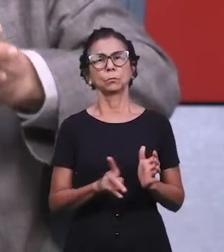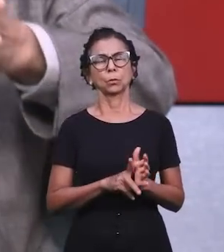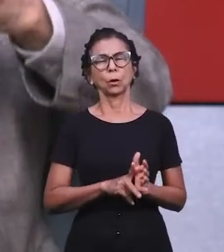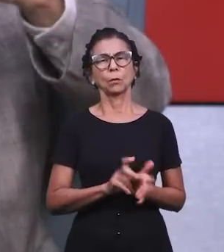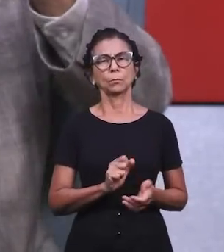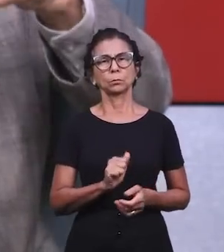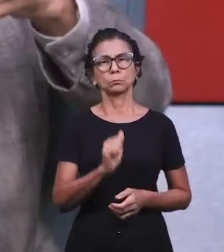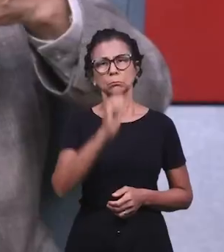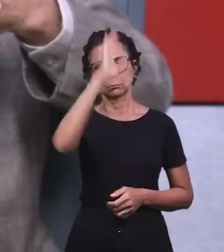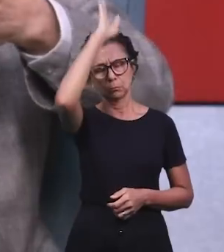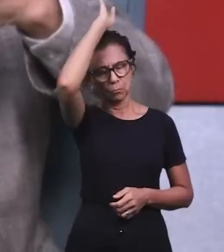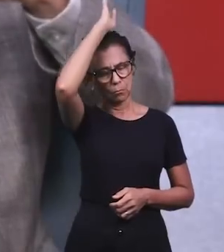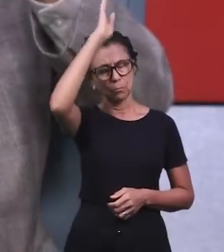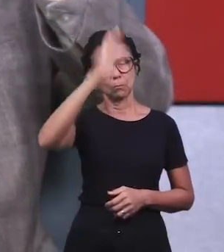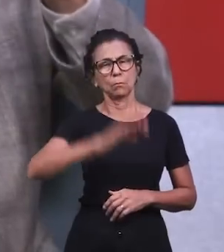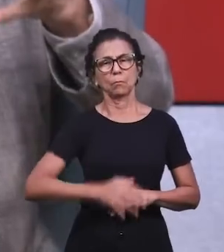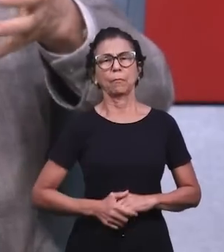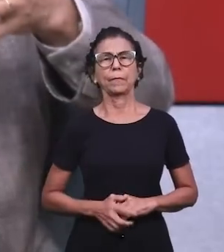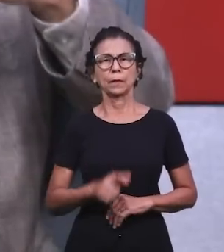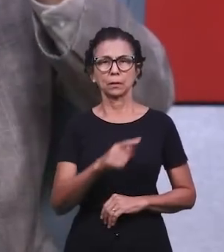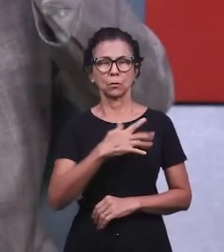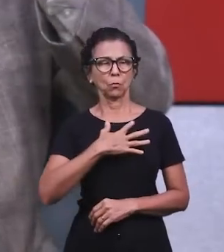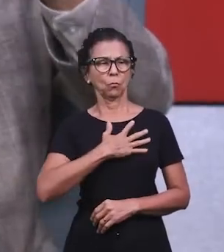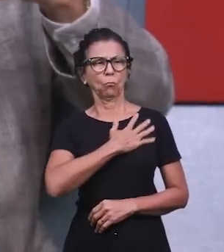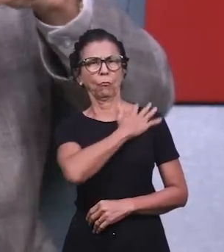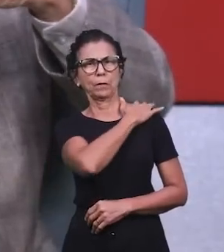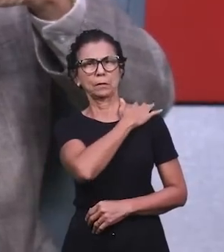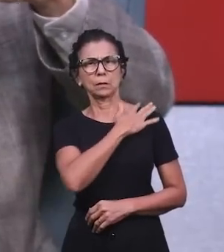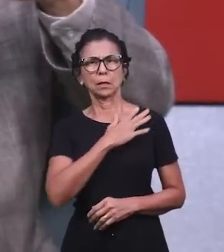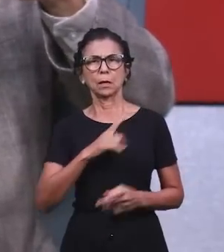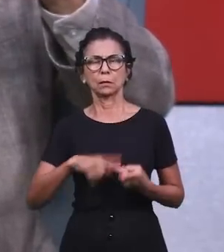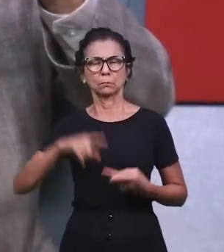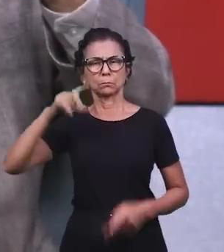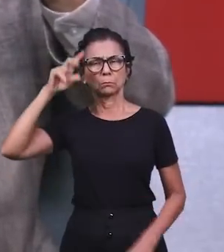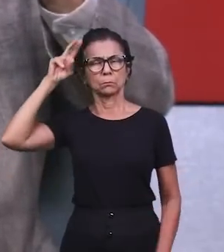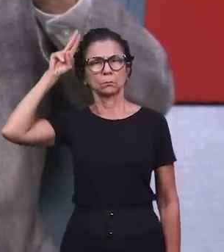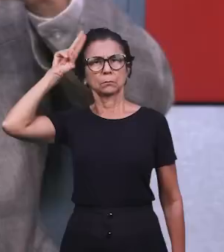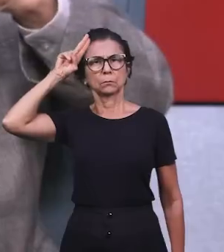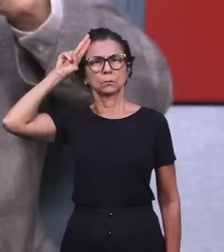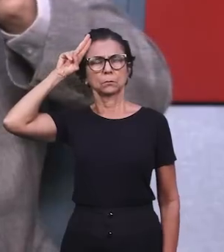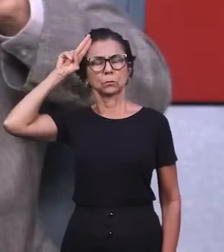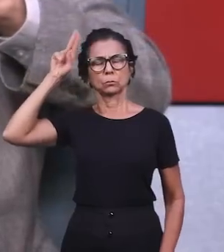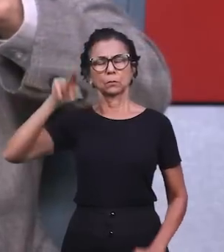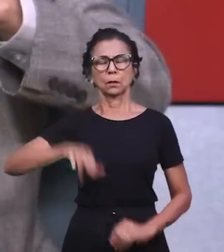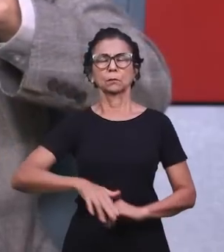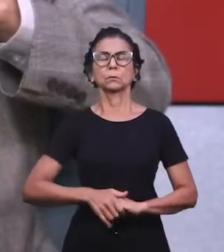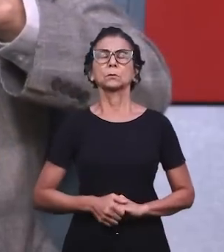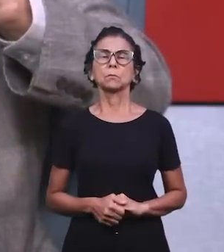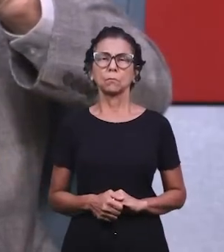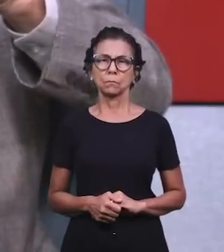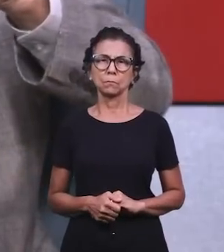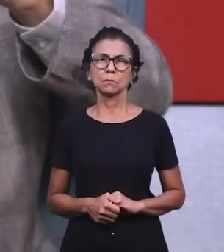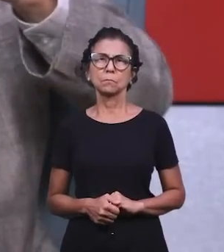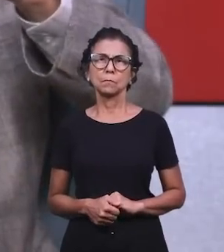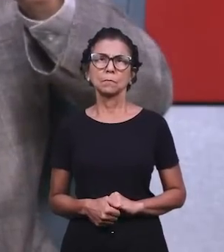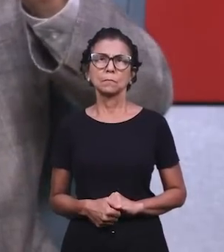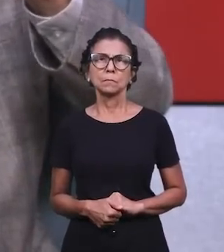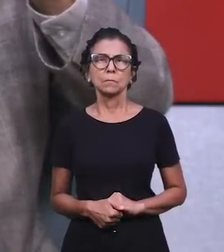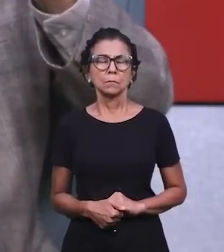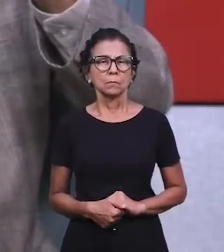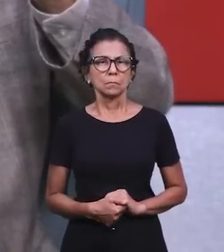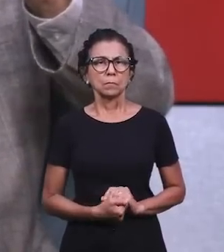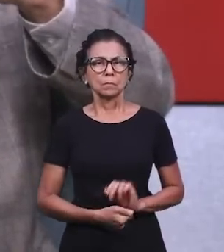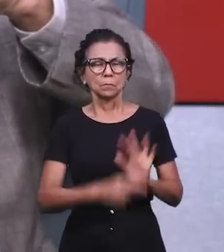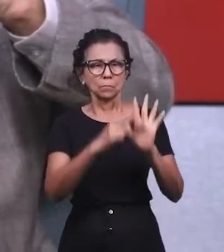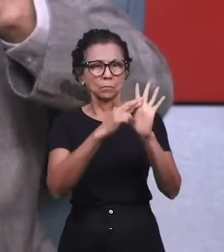tinha os seus oficiais, tinha os seus soldados, tinham os seus segmentos dentro